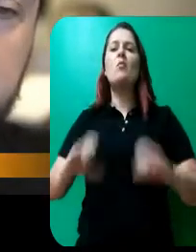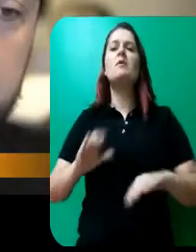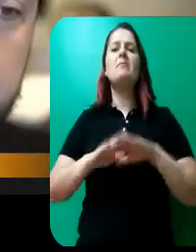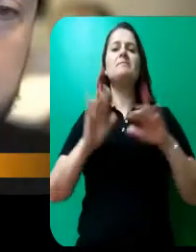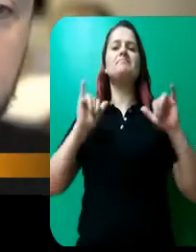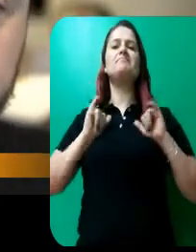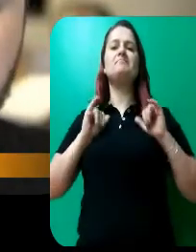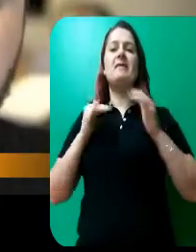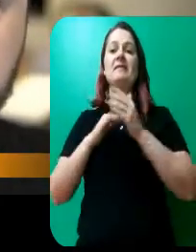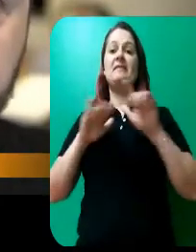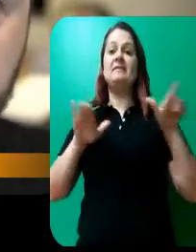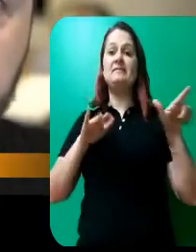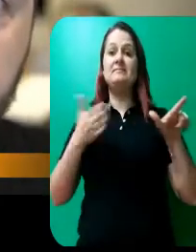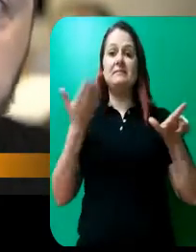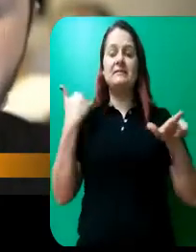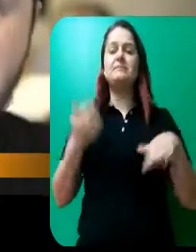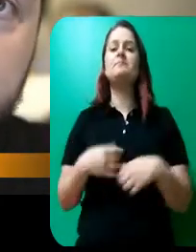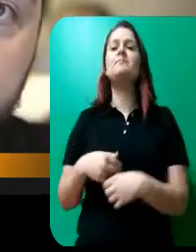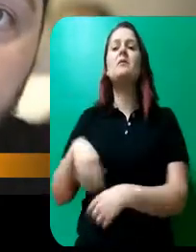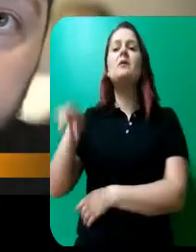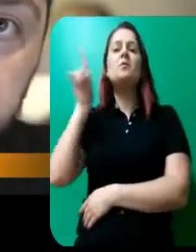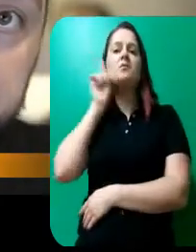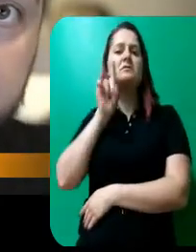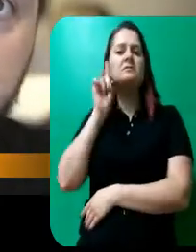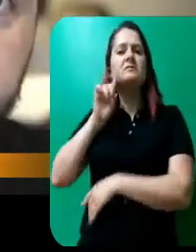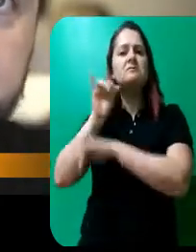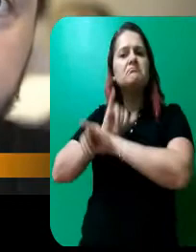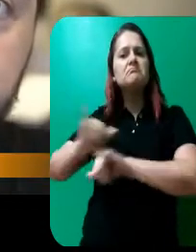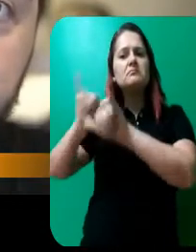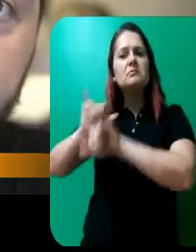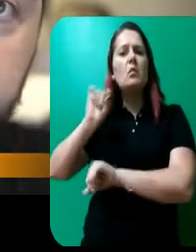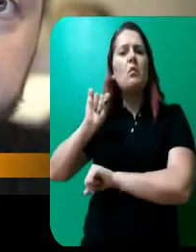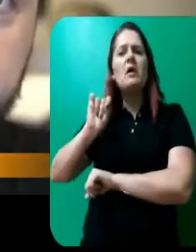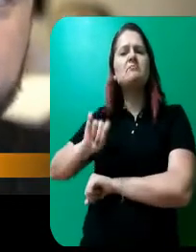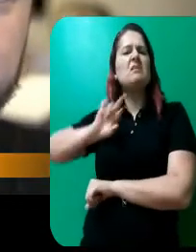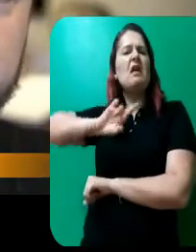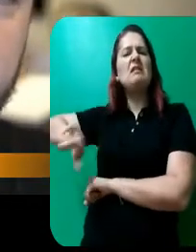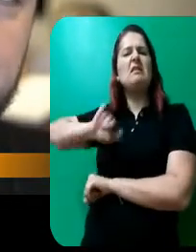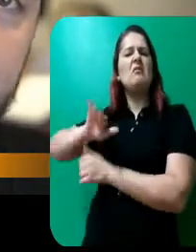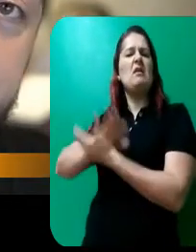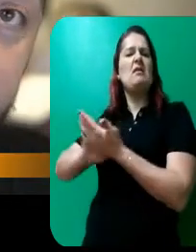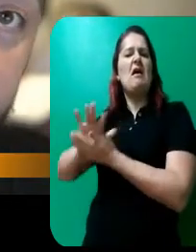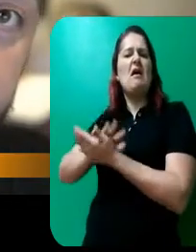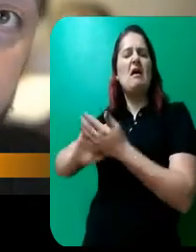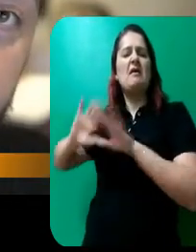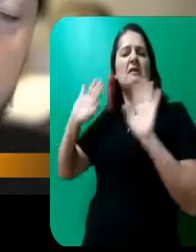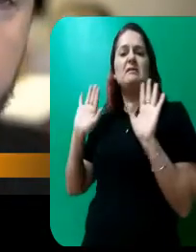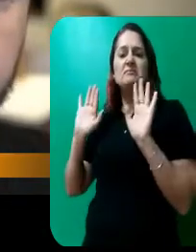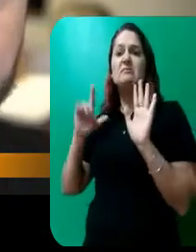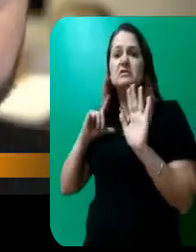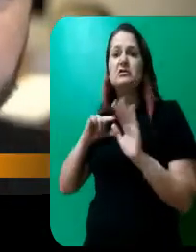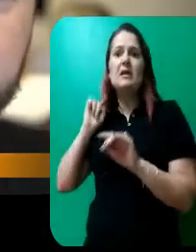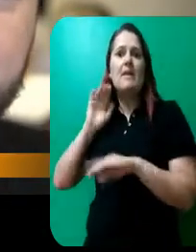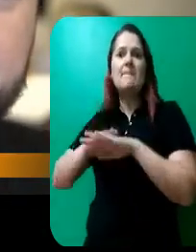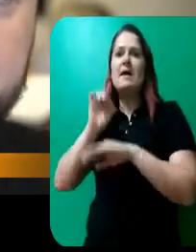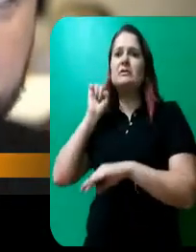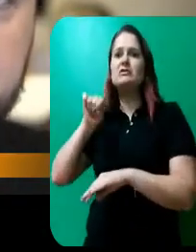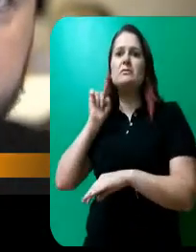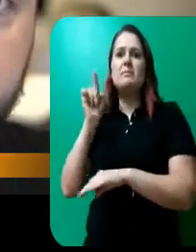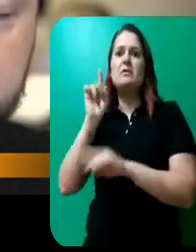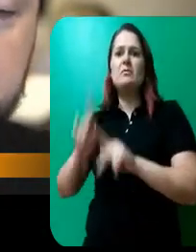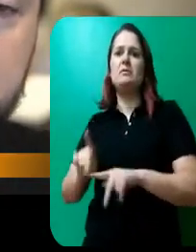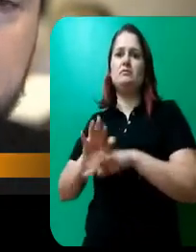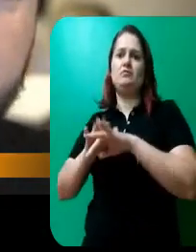Então, os Estados Unidos estavam até então falando que não era nada e que não precisavam parar, apesar de estar em milhares de casos, apesar de não estarem